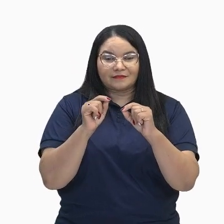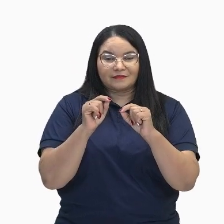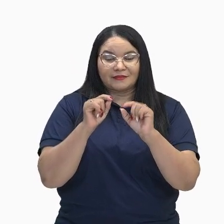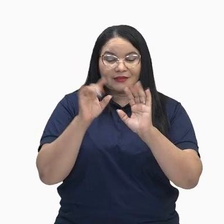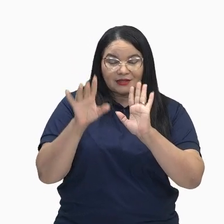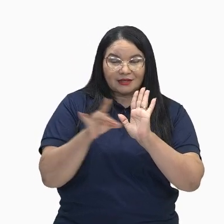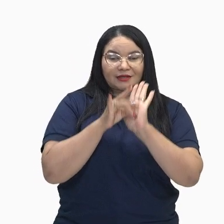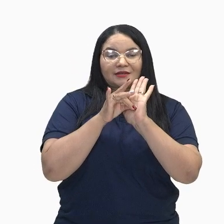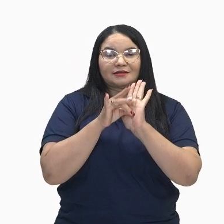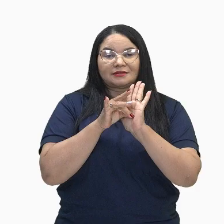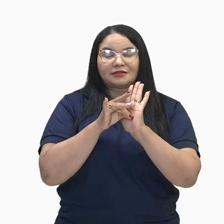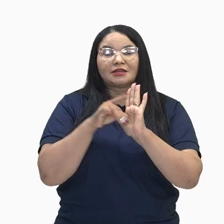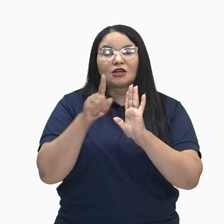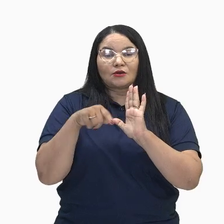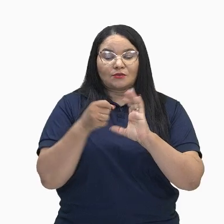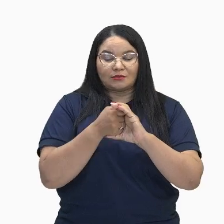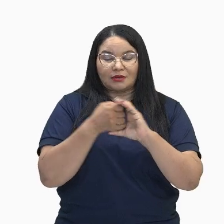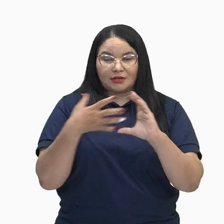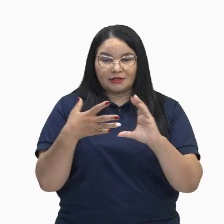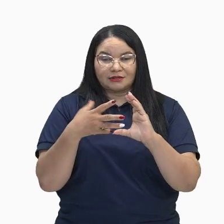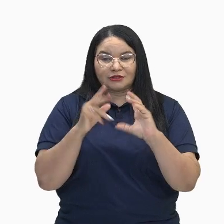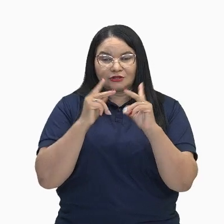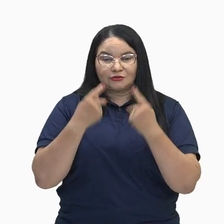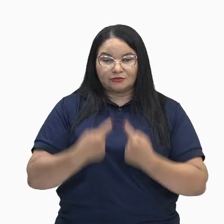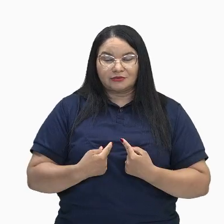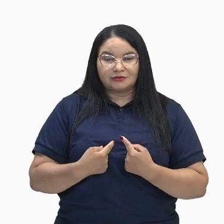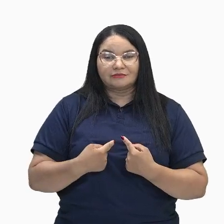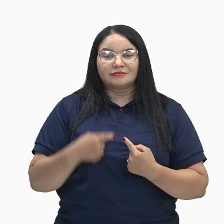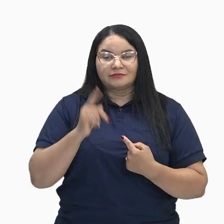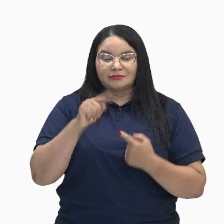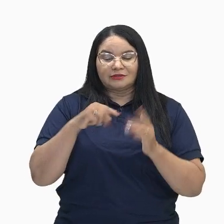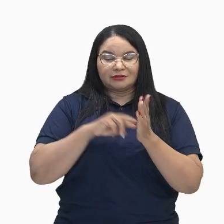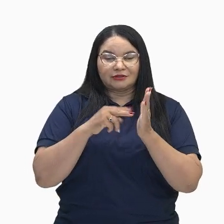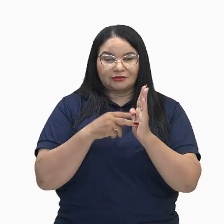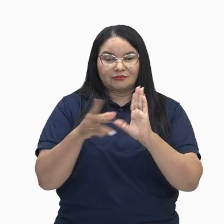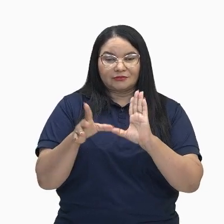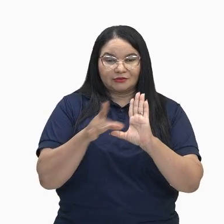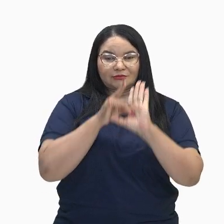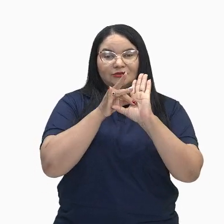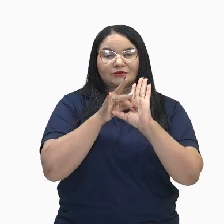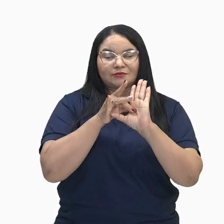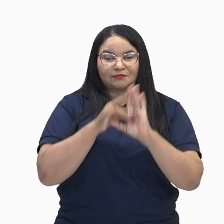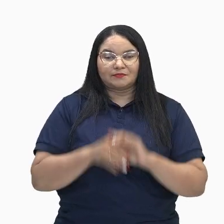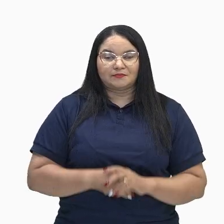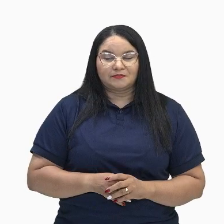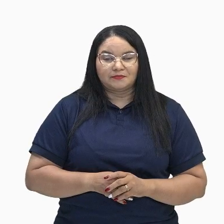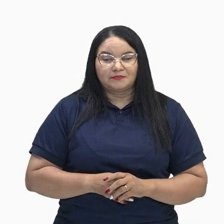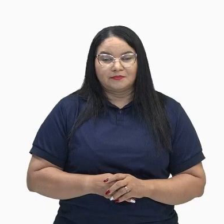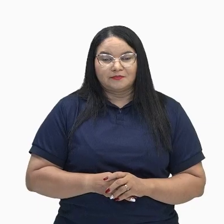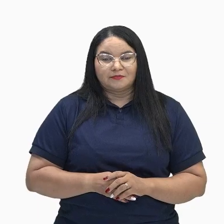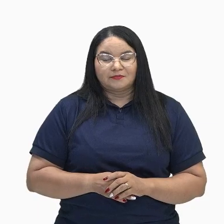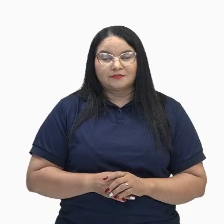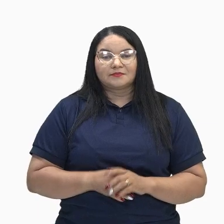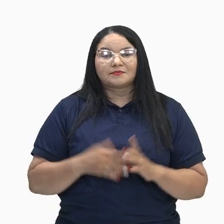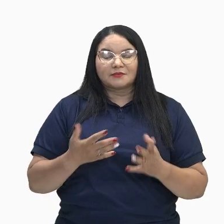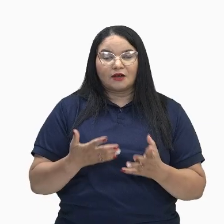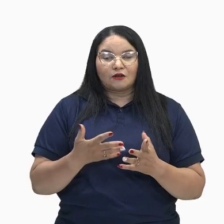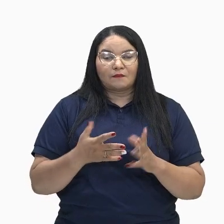uma característica humana. Logo, eu vou ter o que? A personificação. A personificação está